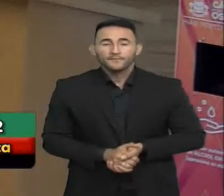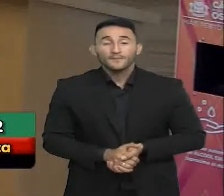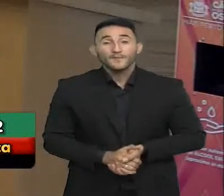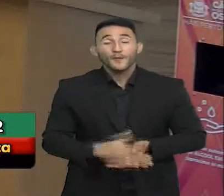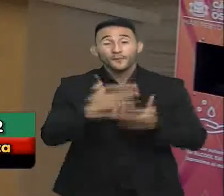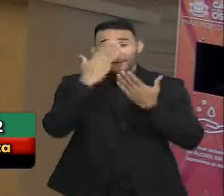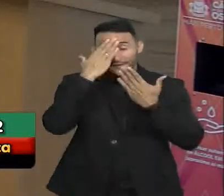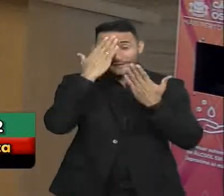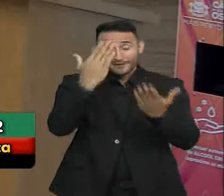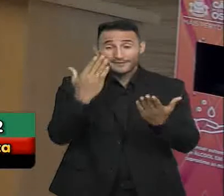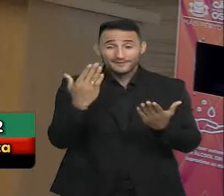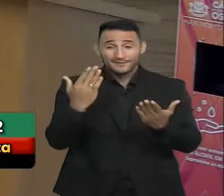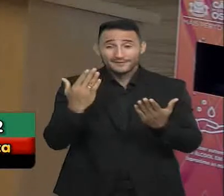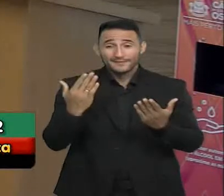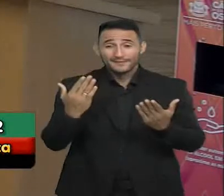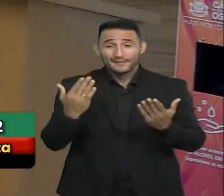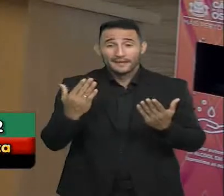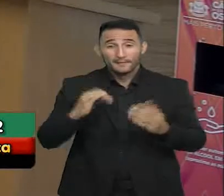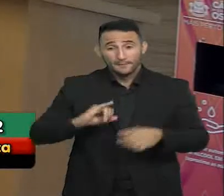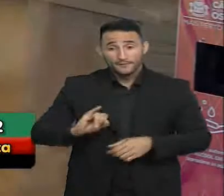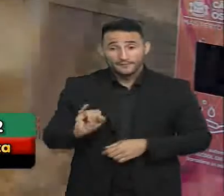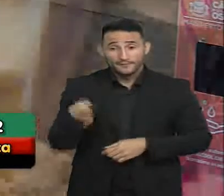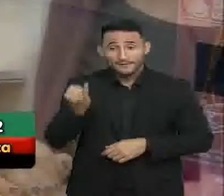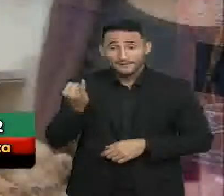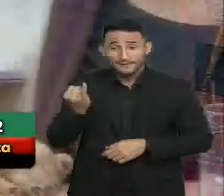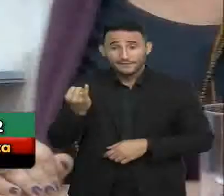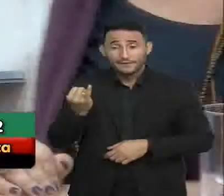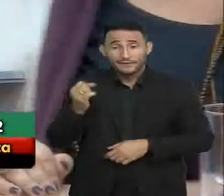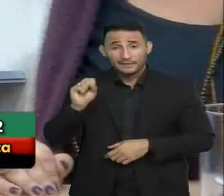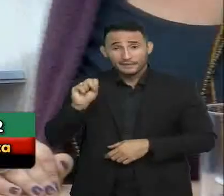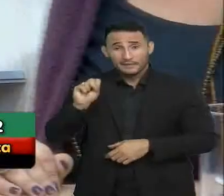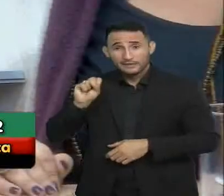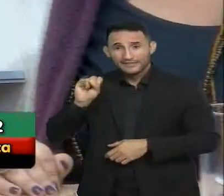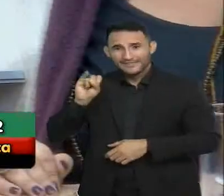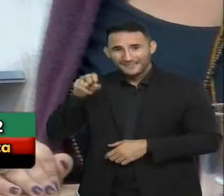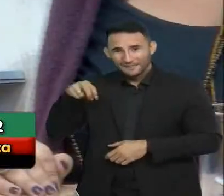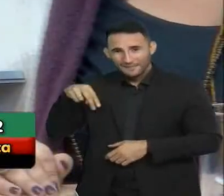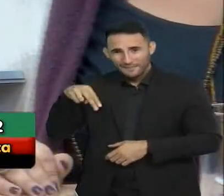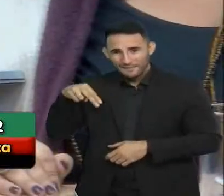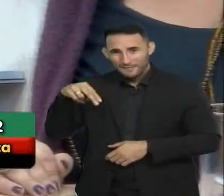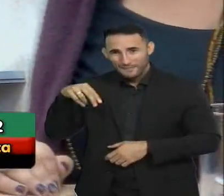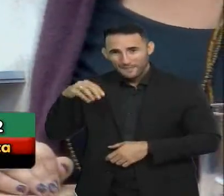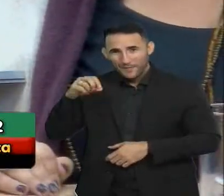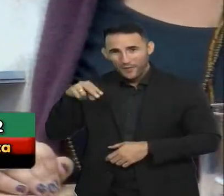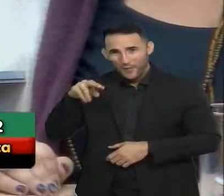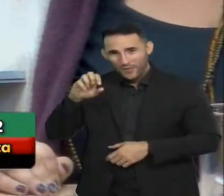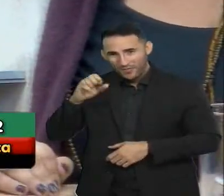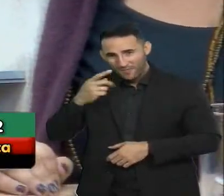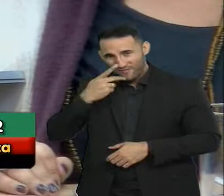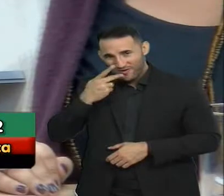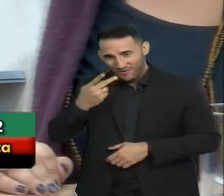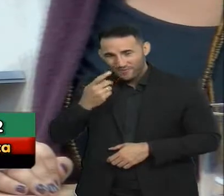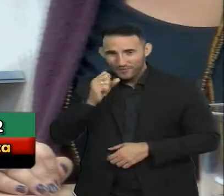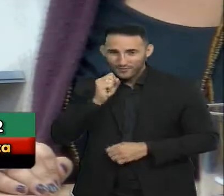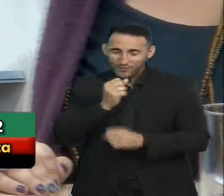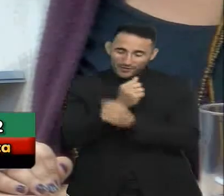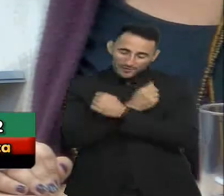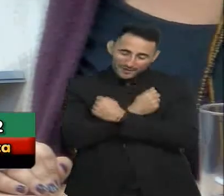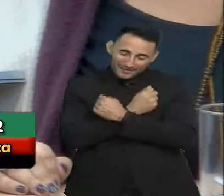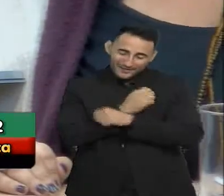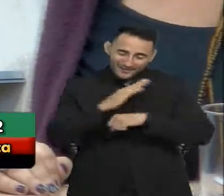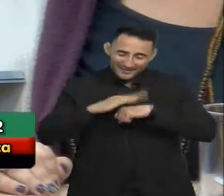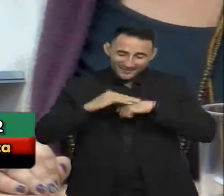Muito obrigada. Aproveitar aqui que a Simone me soprou aqui no meu ouvidinho para deixar um abraço mais